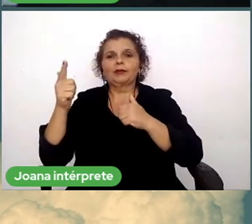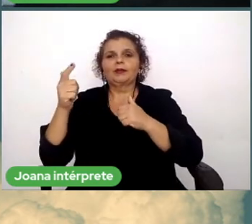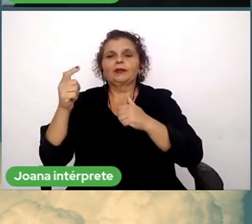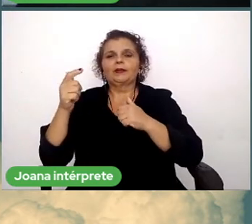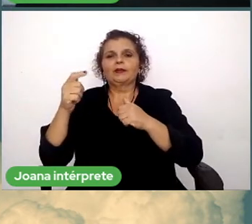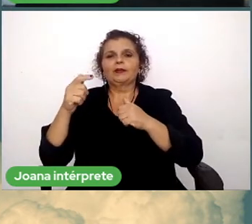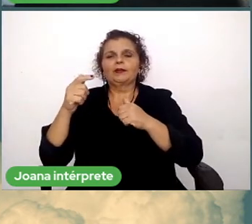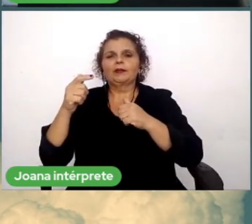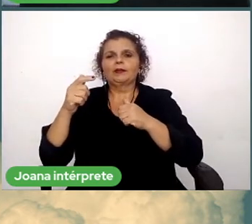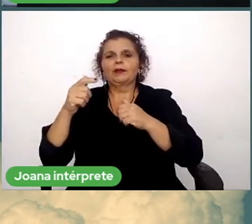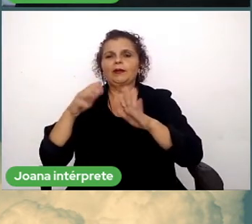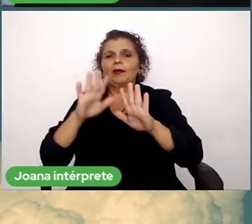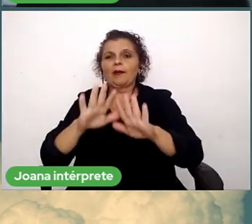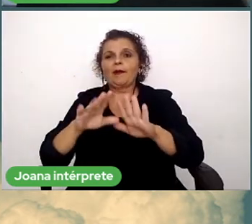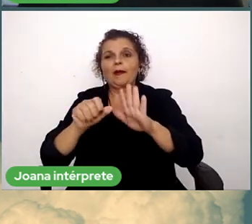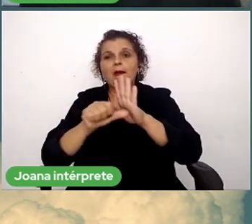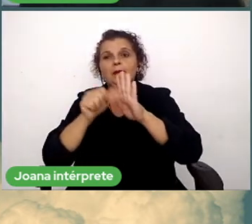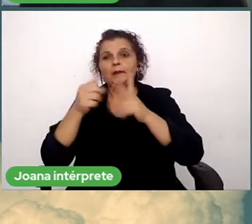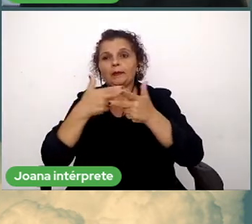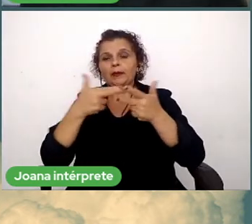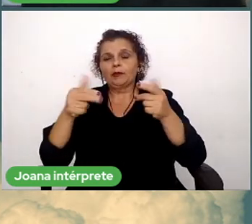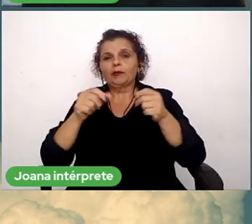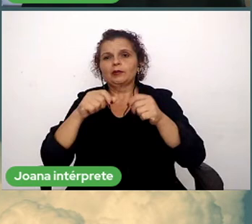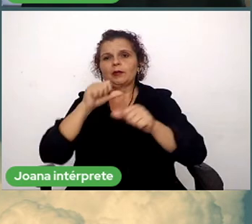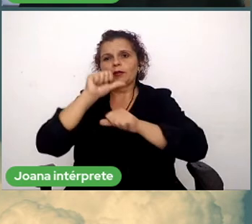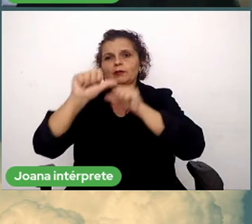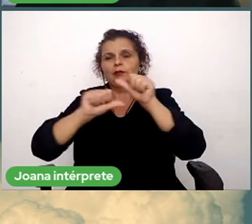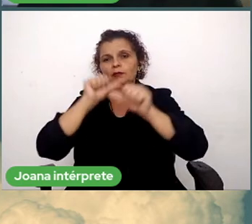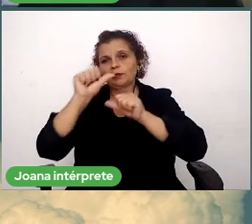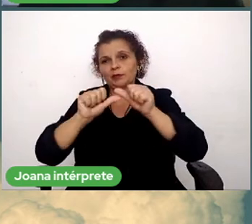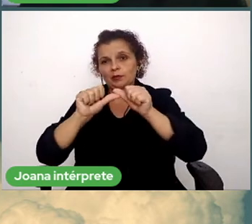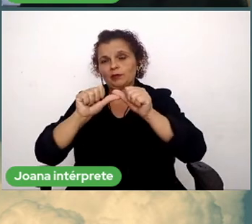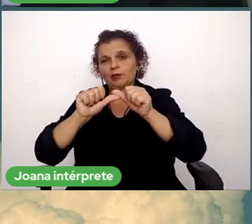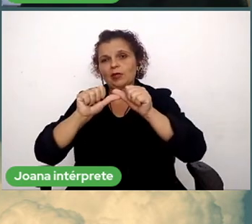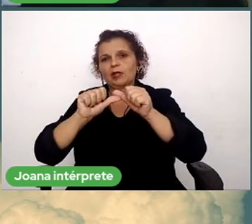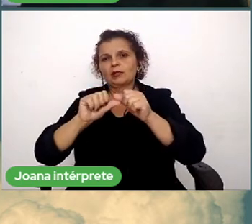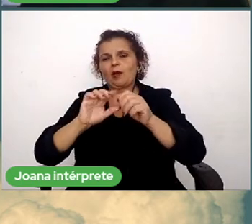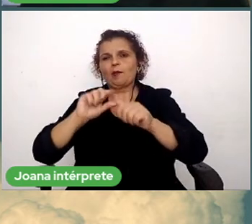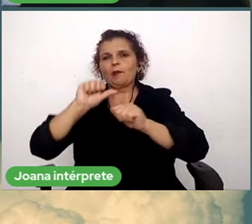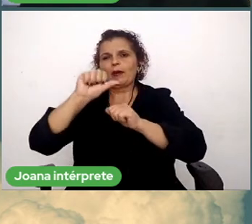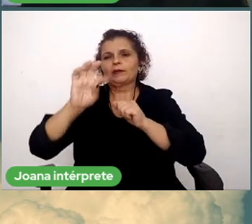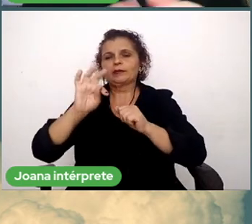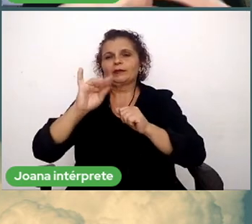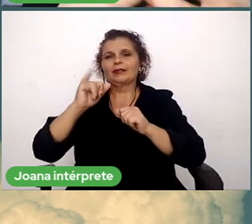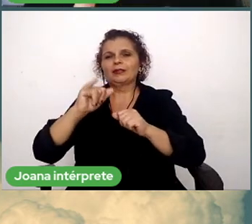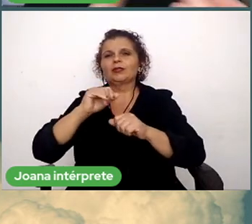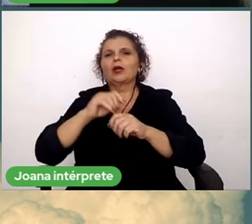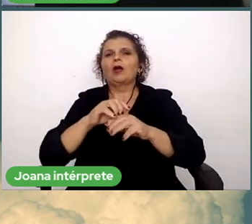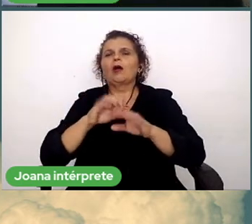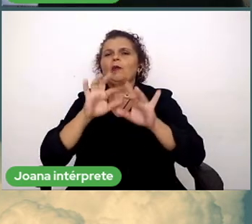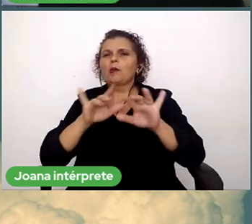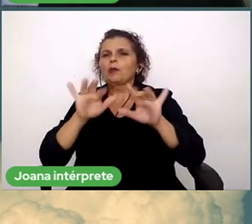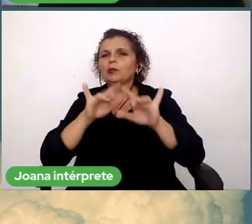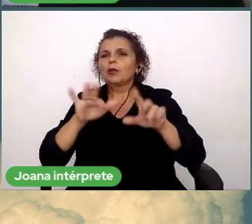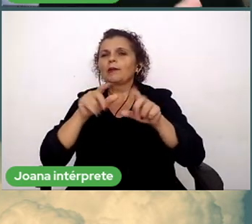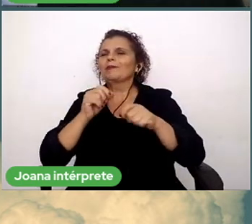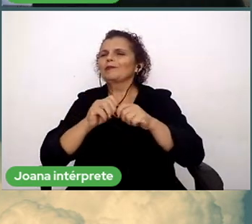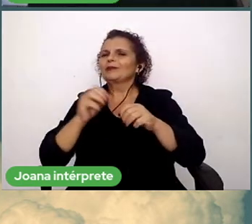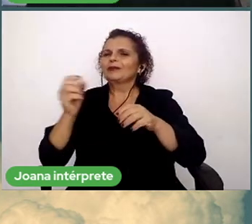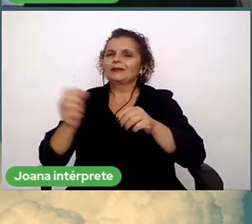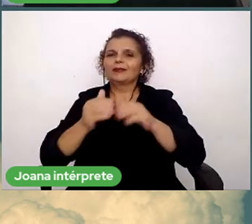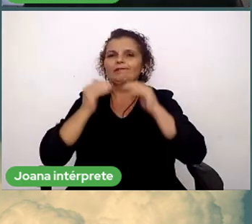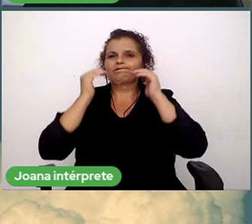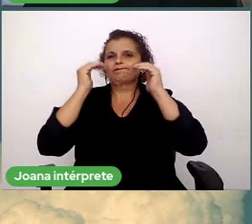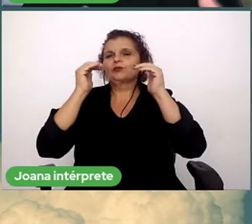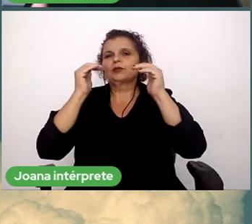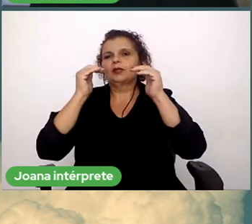a primeira coisa, assim, eu acho que tem que haver, porque a transformação digital, ela tem que ter patrocínio executivo. Ela como iniciativa tem que ser top-down, ela tem que vir de